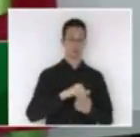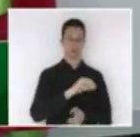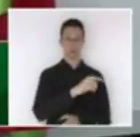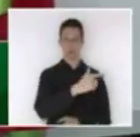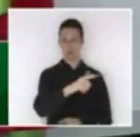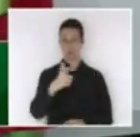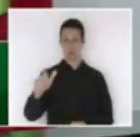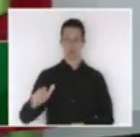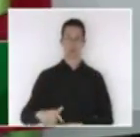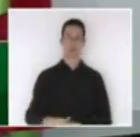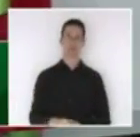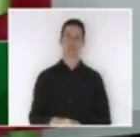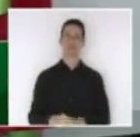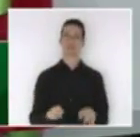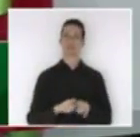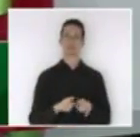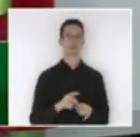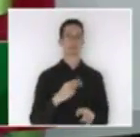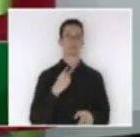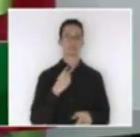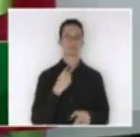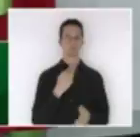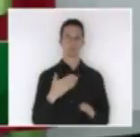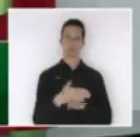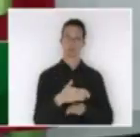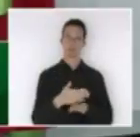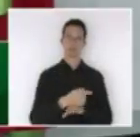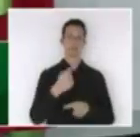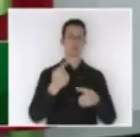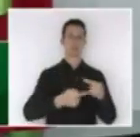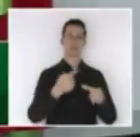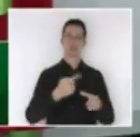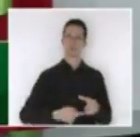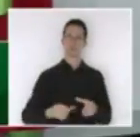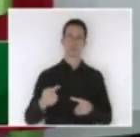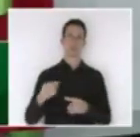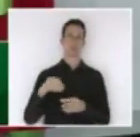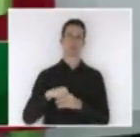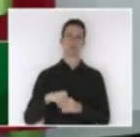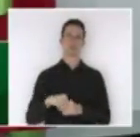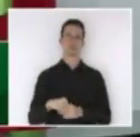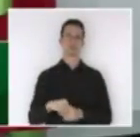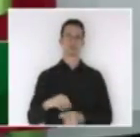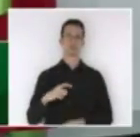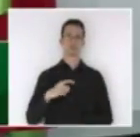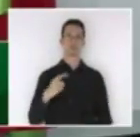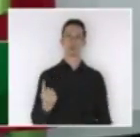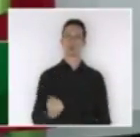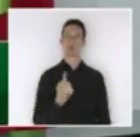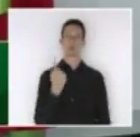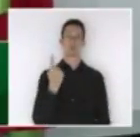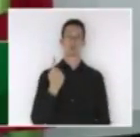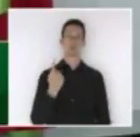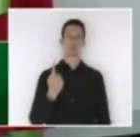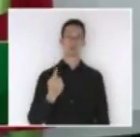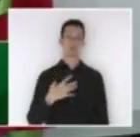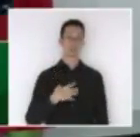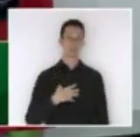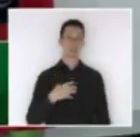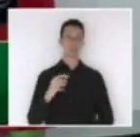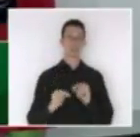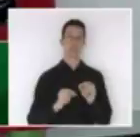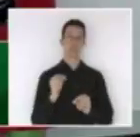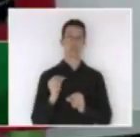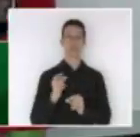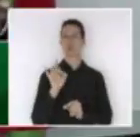comissões temáticas do CREA, portanto, só temos uma única forma de participação, que é